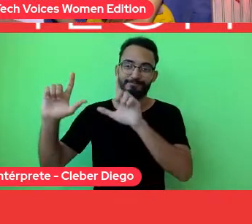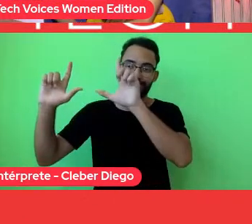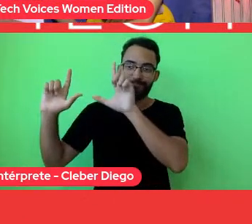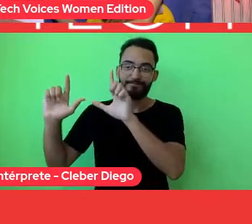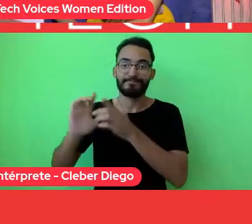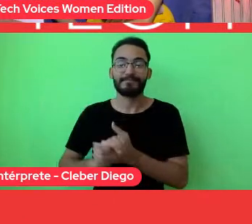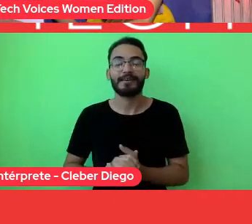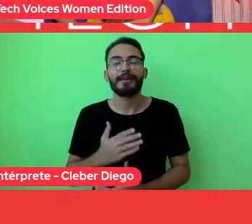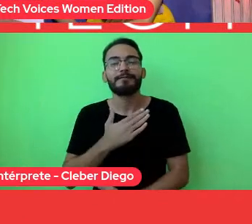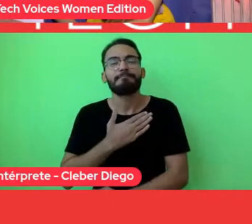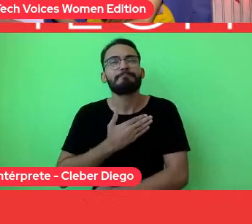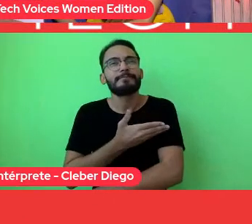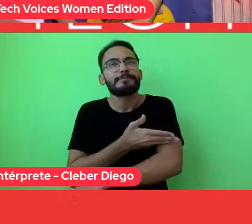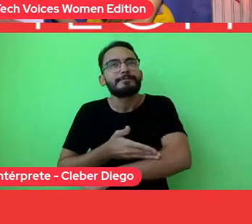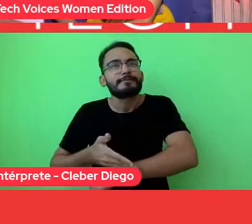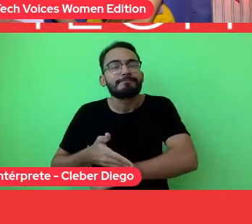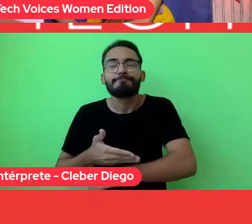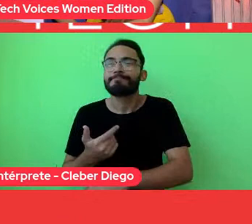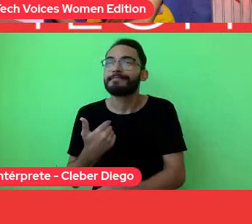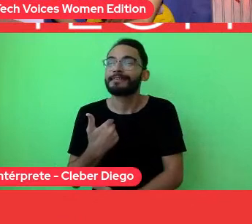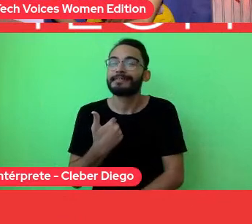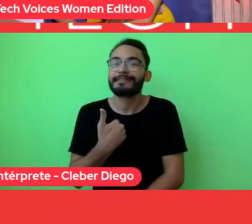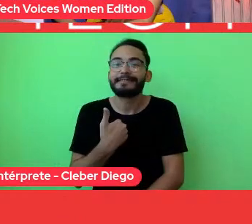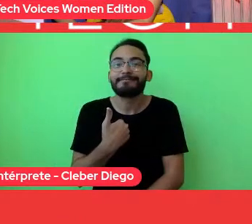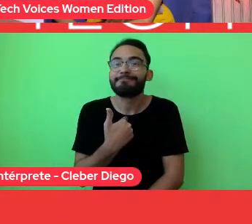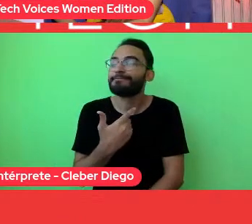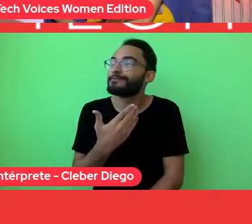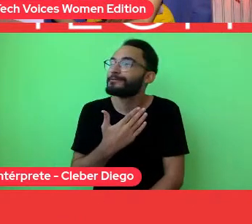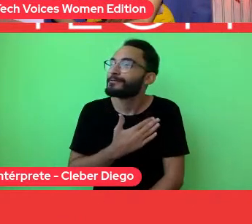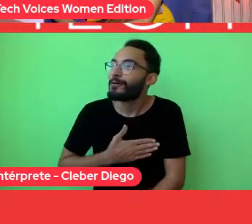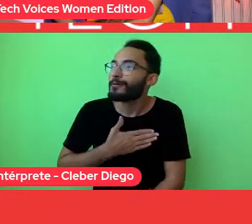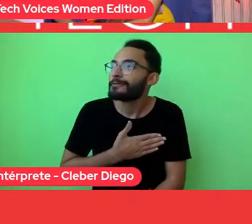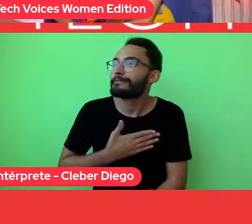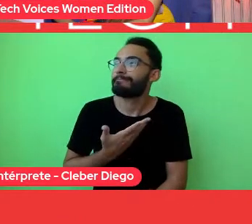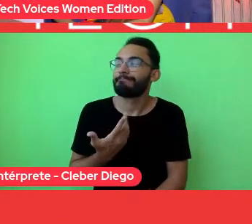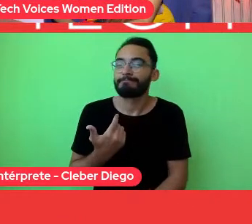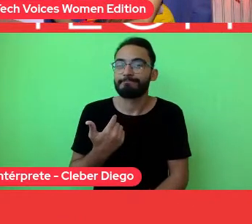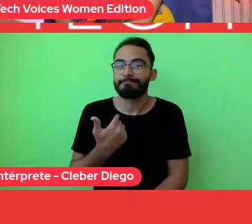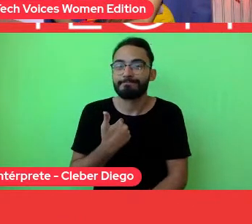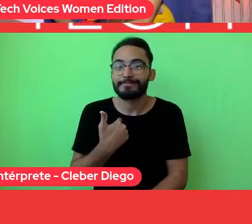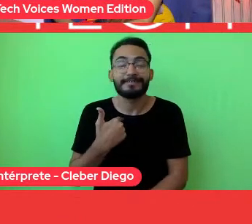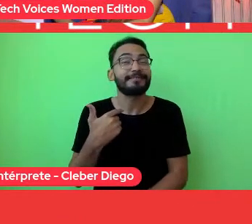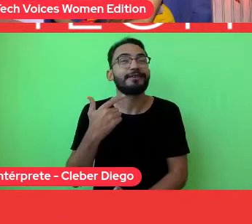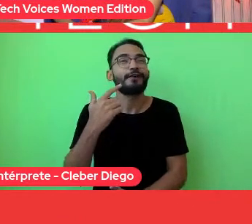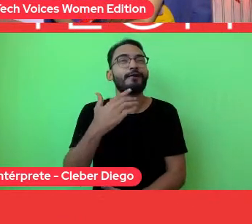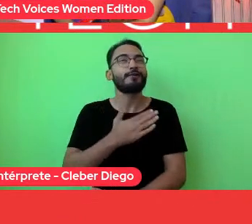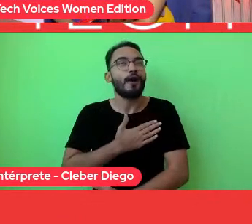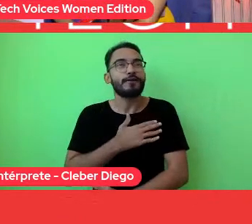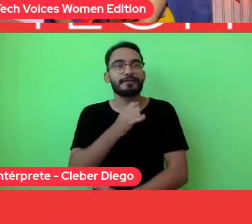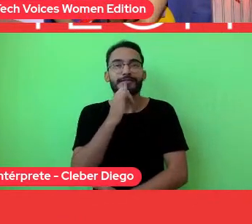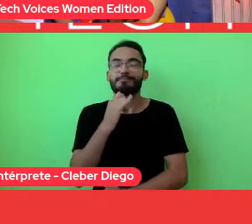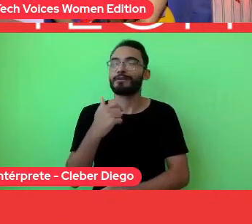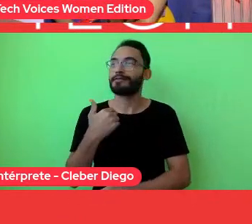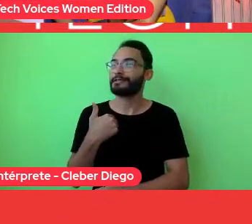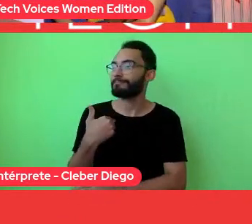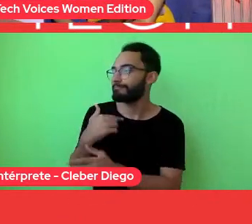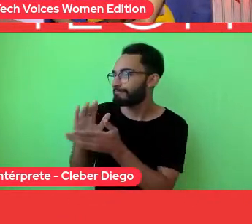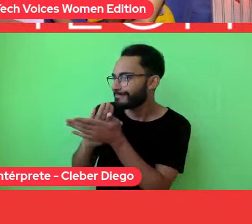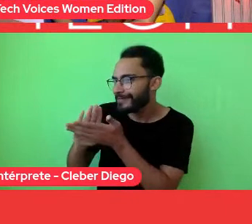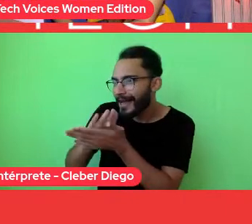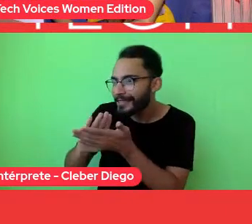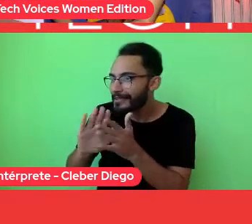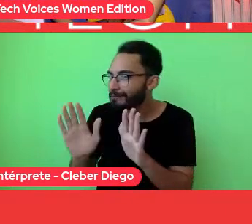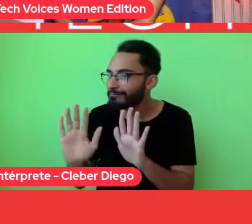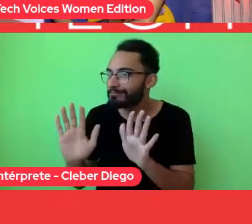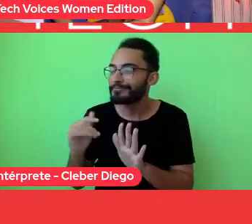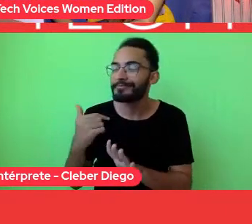Hobby. Dividir com vocês, acho que o hobby que eu tenho preferido mais na minha vida ultimamente é não fazer nada. Sabe aquela hora assim que você não tem nada para fazer? Que você fica